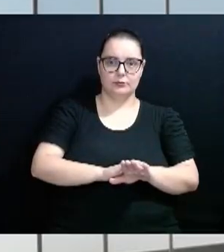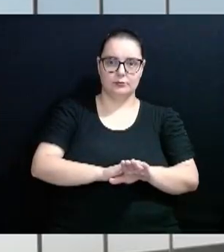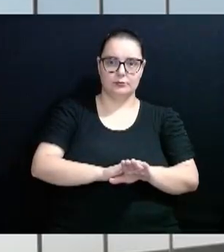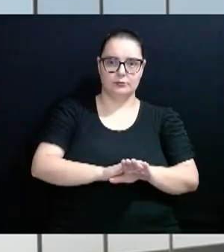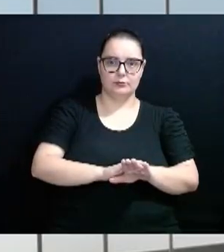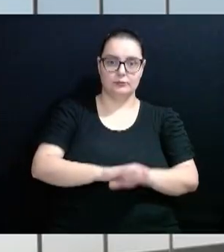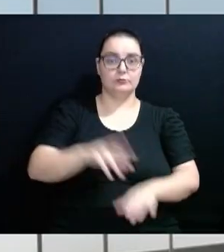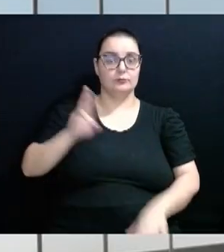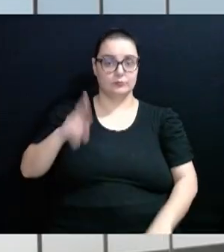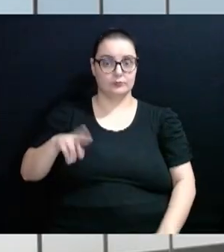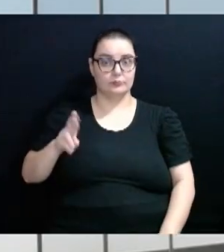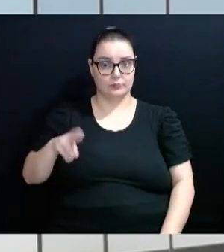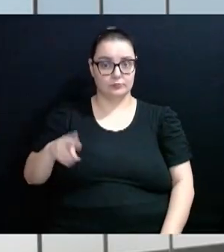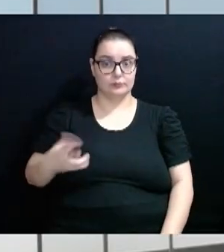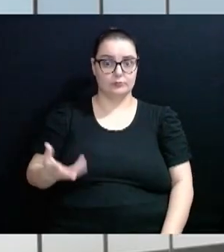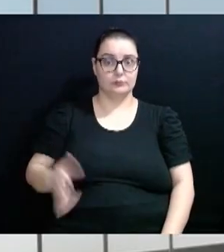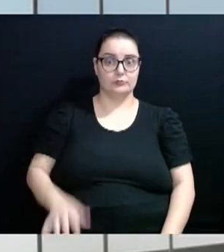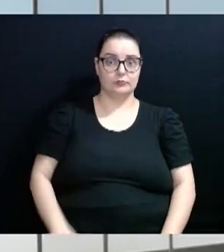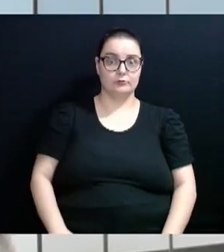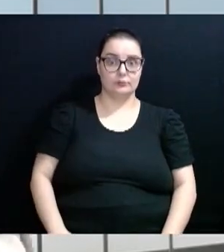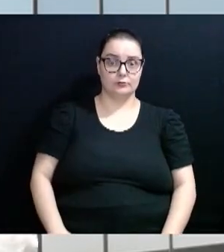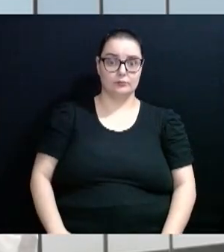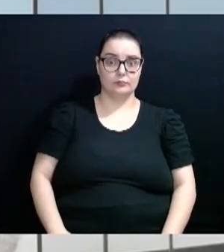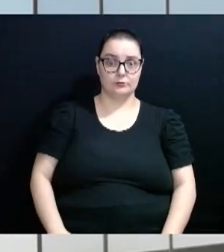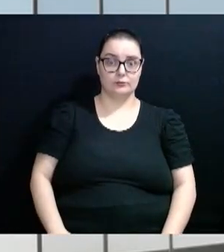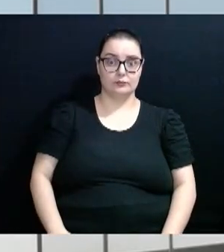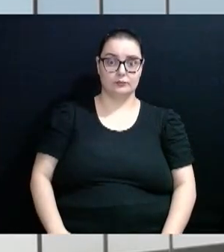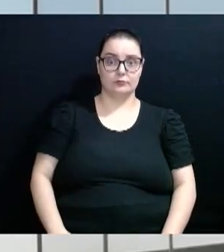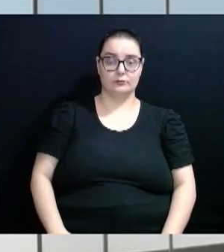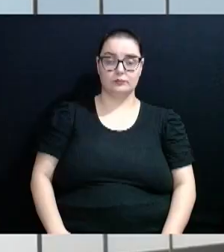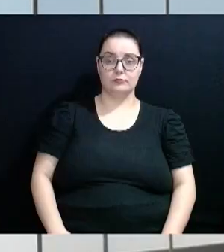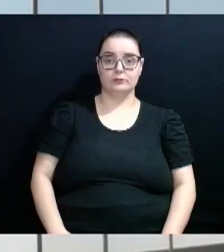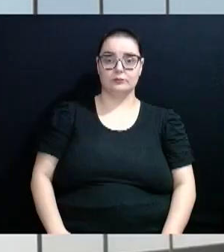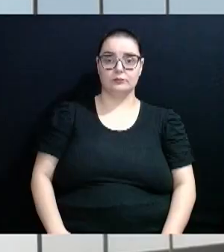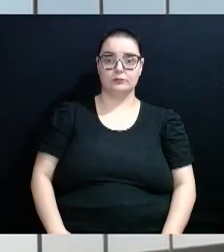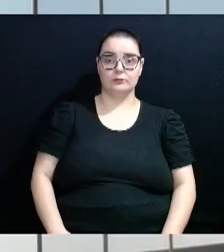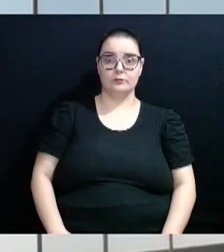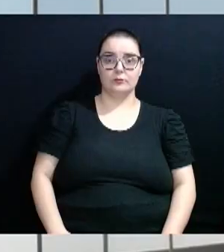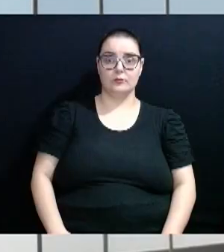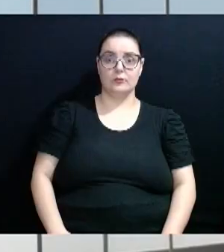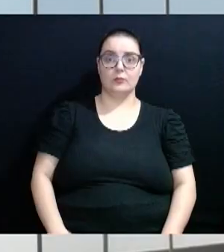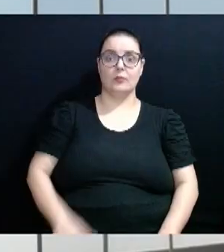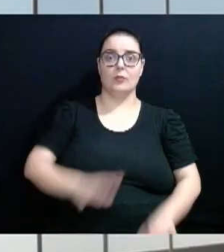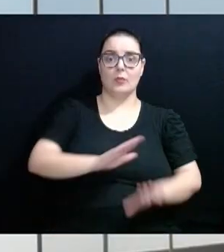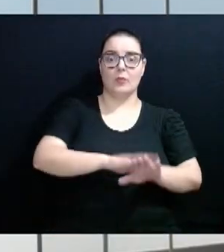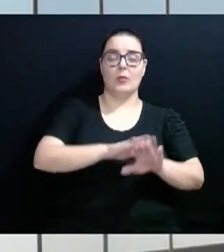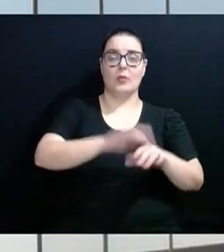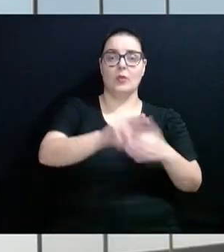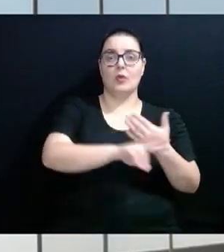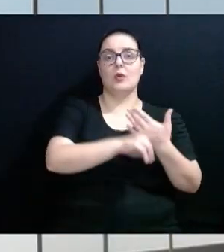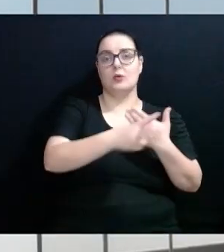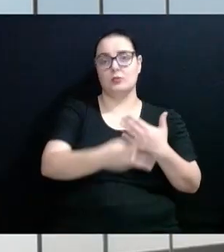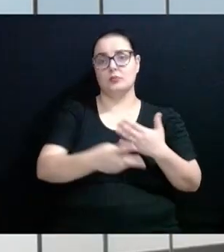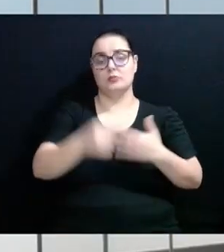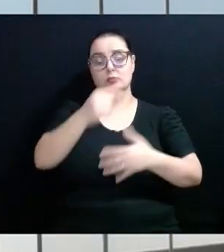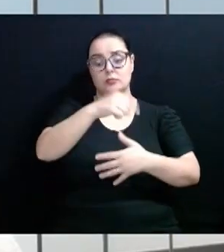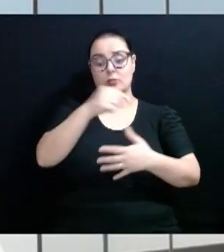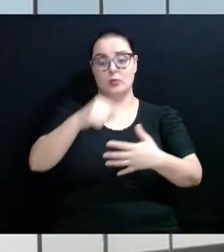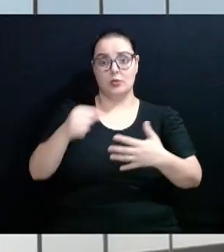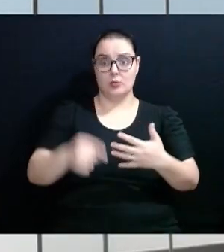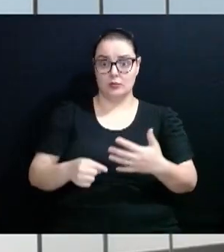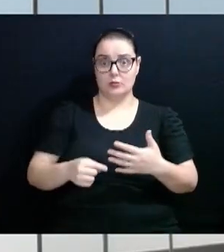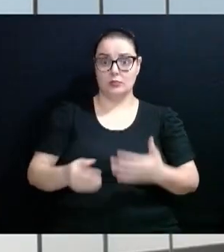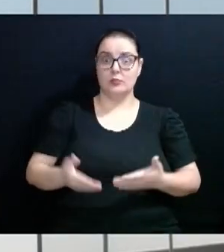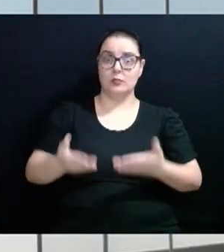digamos que estava sendo tomada, né, como uma reação, né, às questões que estavam sendo